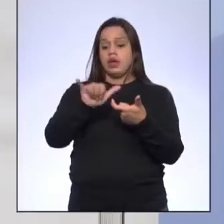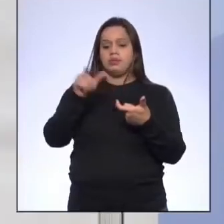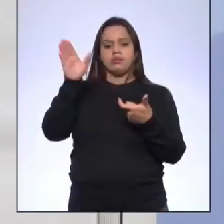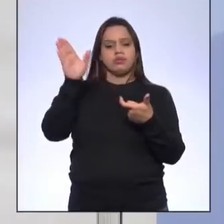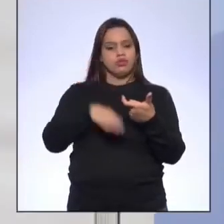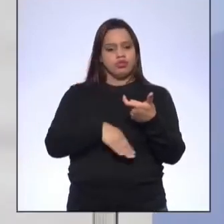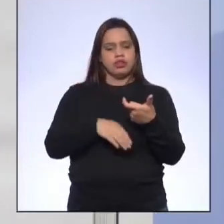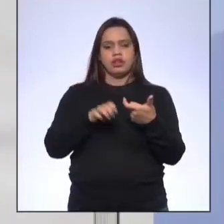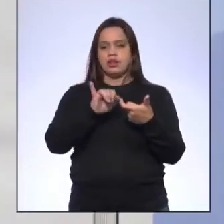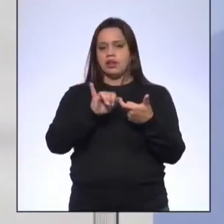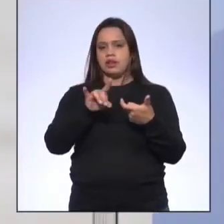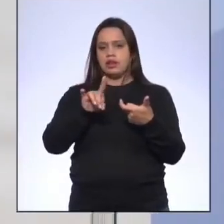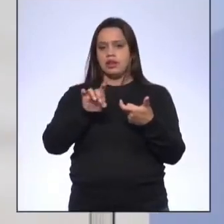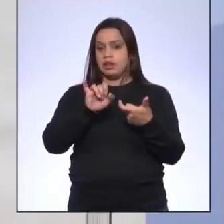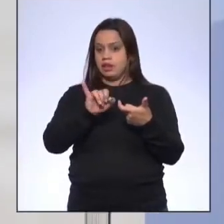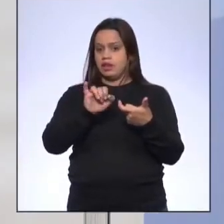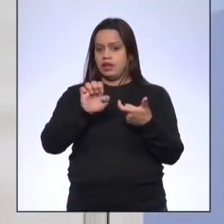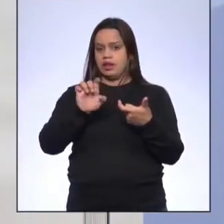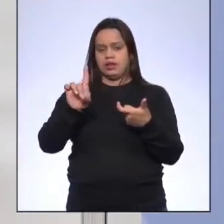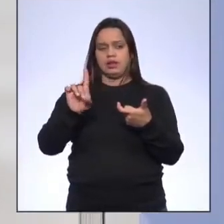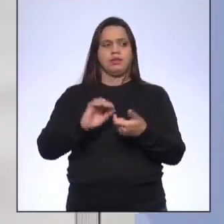IED. Married.